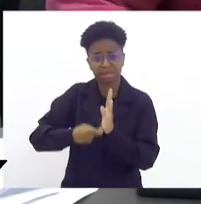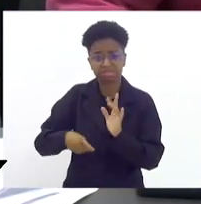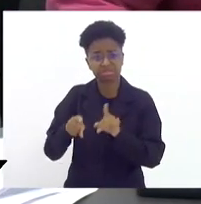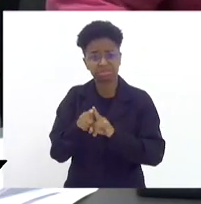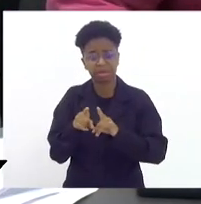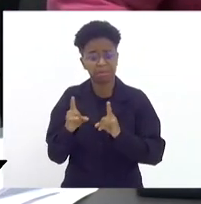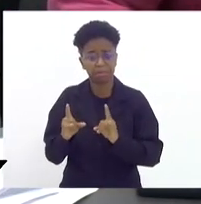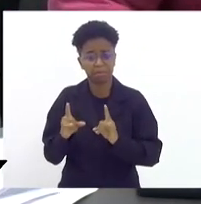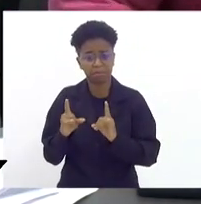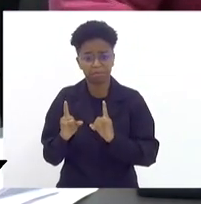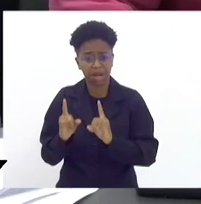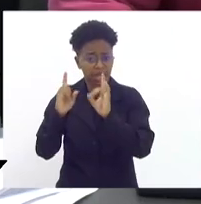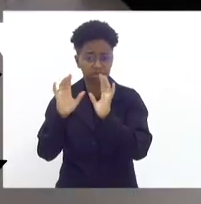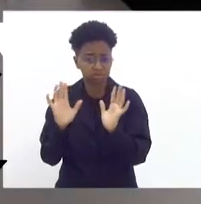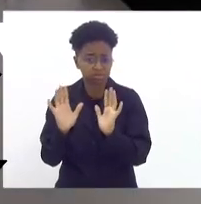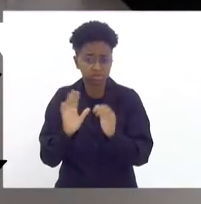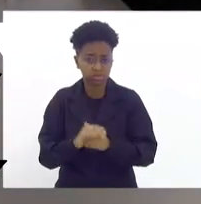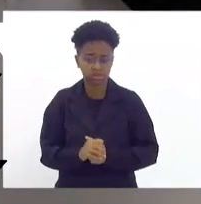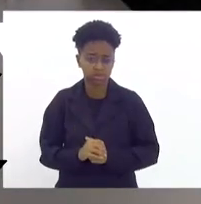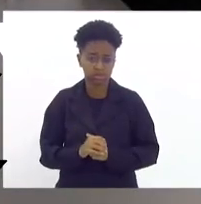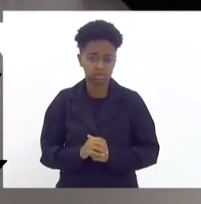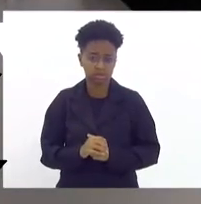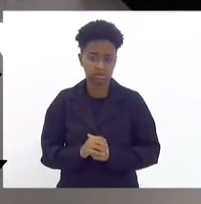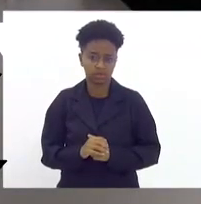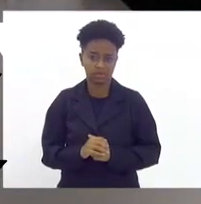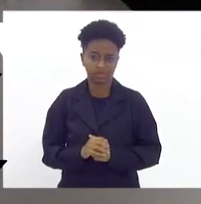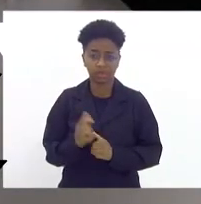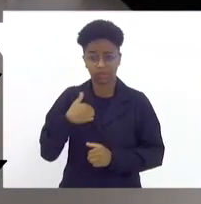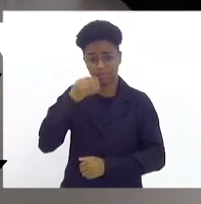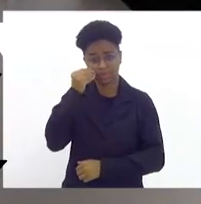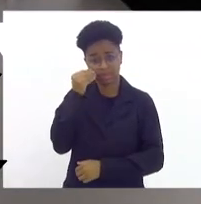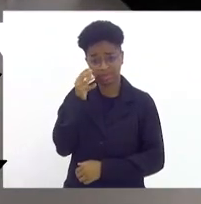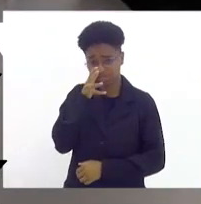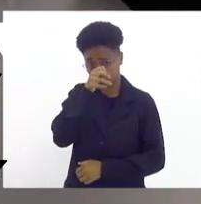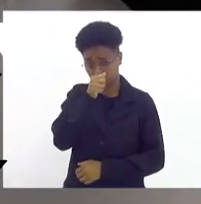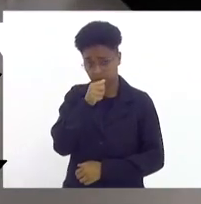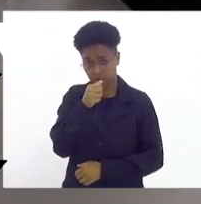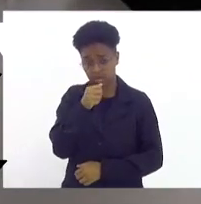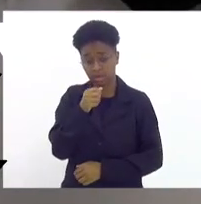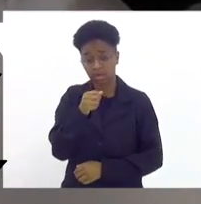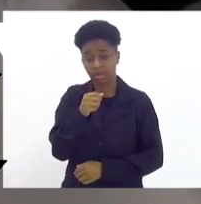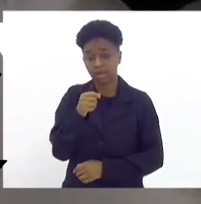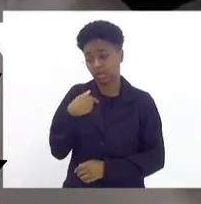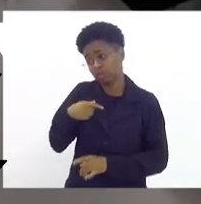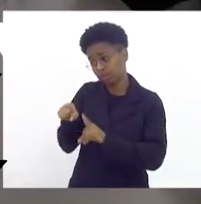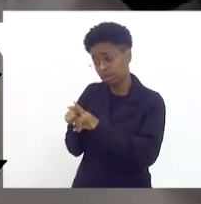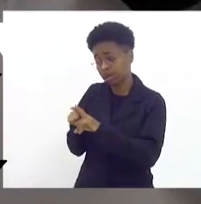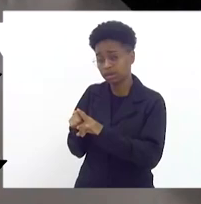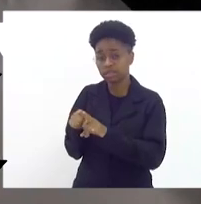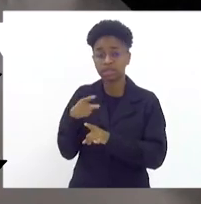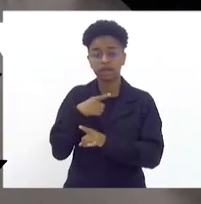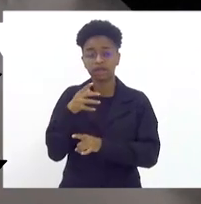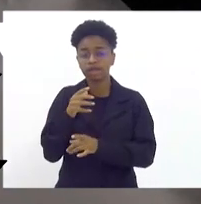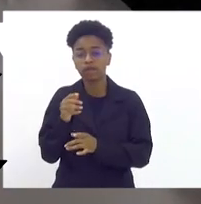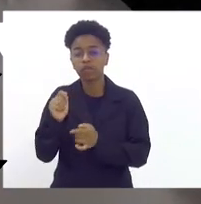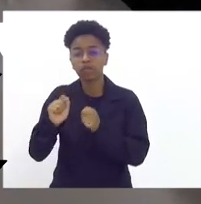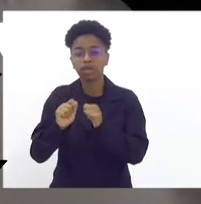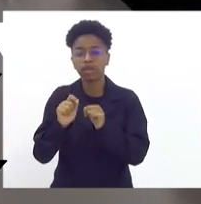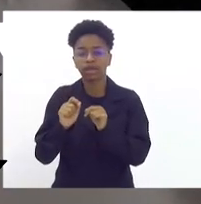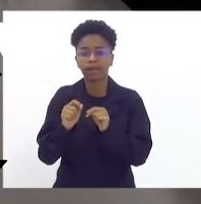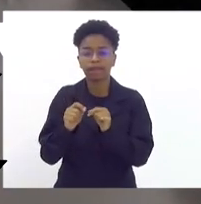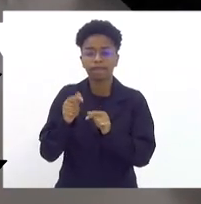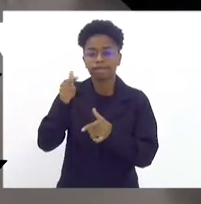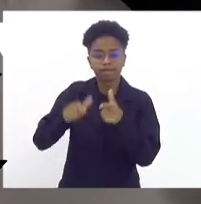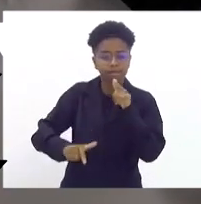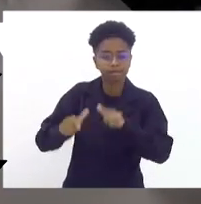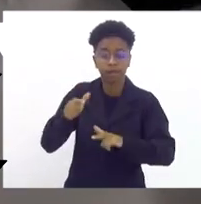Vossa Excelência não verifica... Estou tentando salvar o projeto. Eu também. Tenho um vício de iniciativa, né? Isso. Obviamente, por isso que eu transformei em